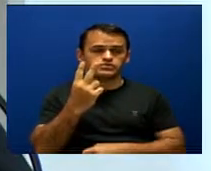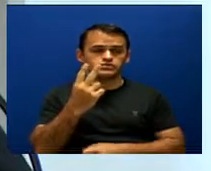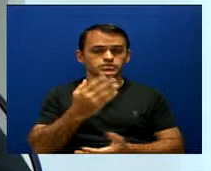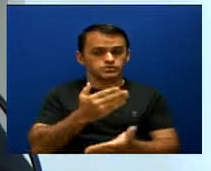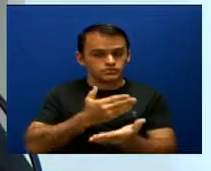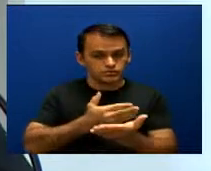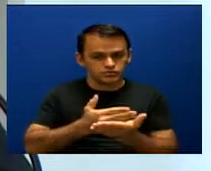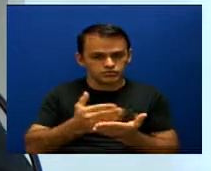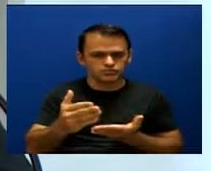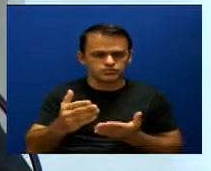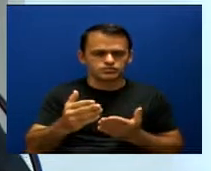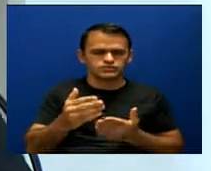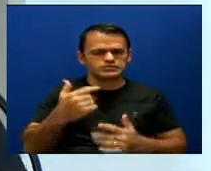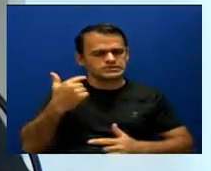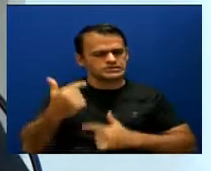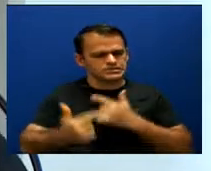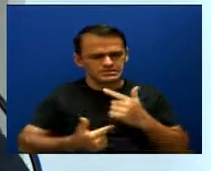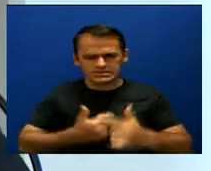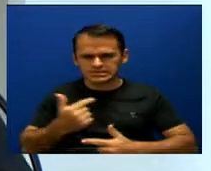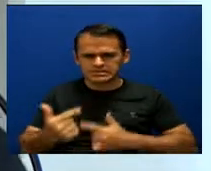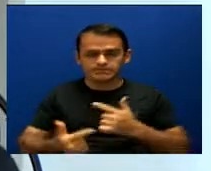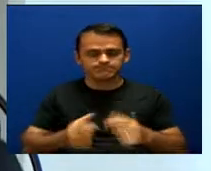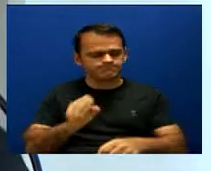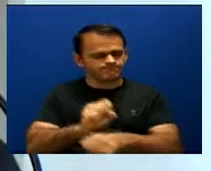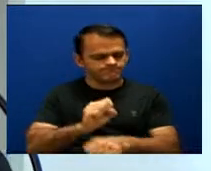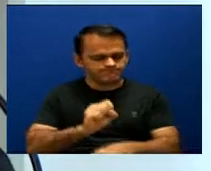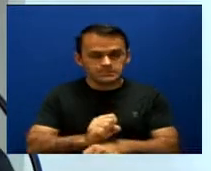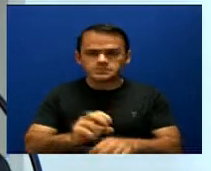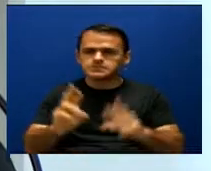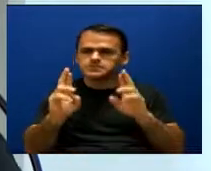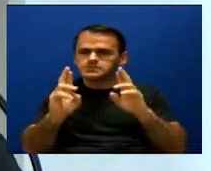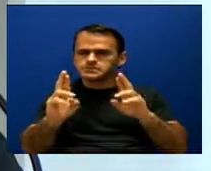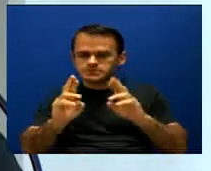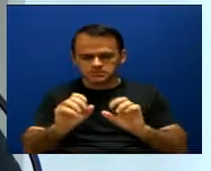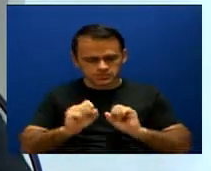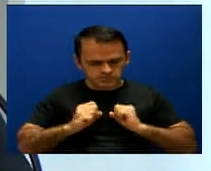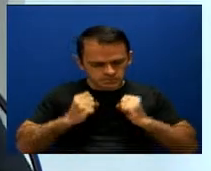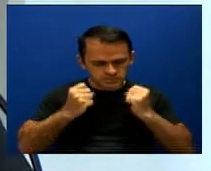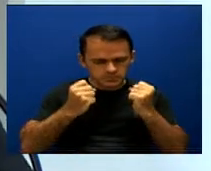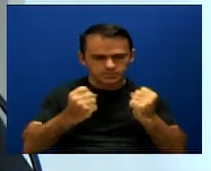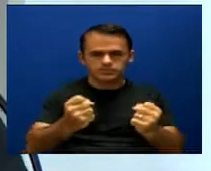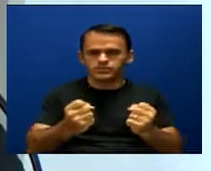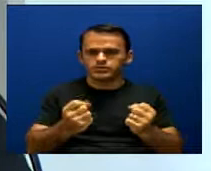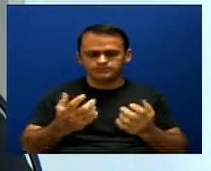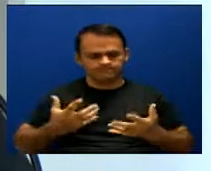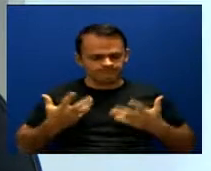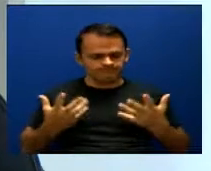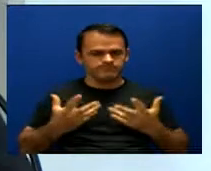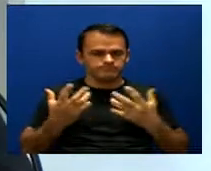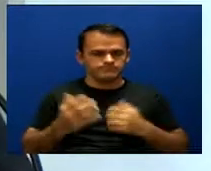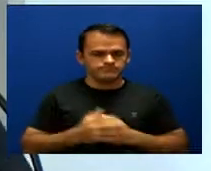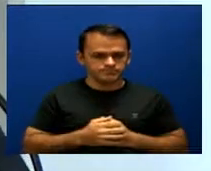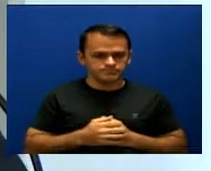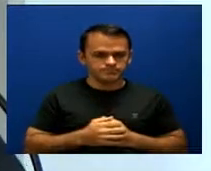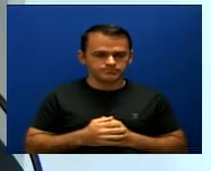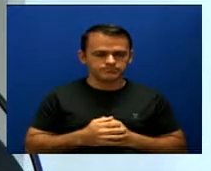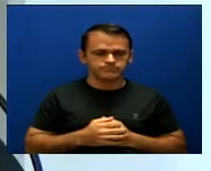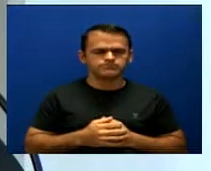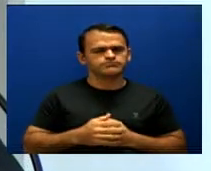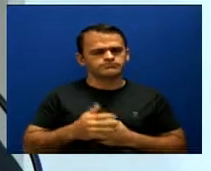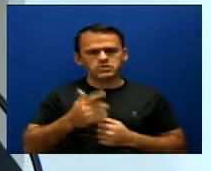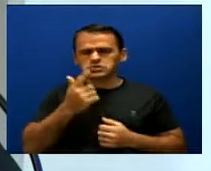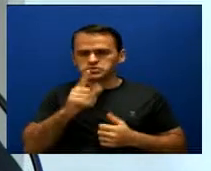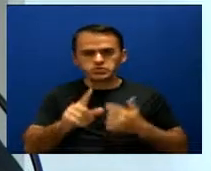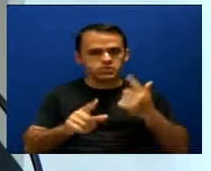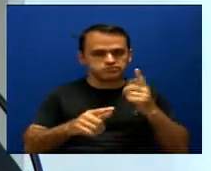iniciamos uma longa viagem cheia de esperança, determinação, fé e entusiasmo. Vemos que ultrapassamos